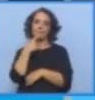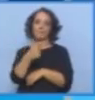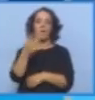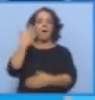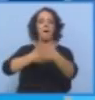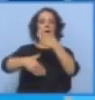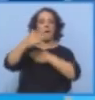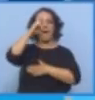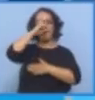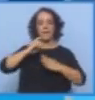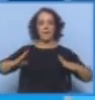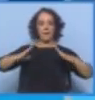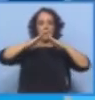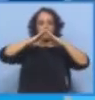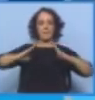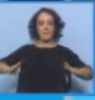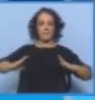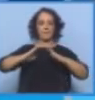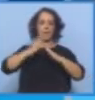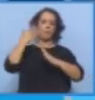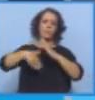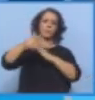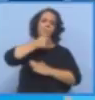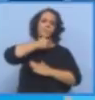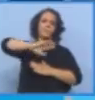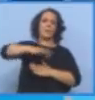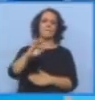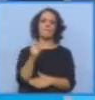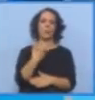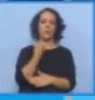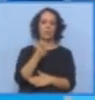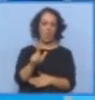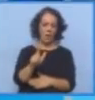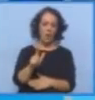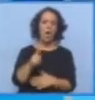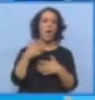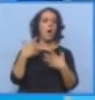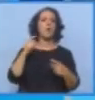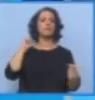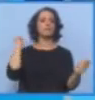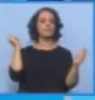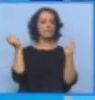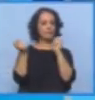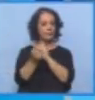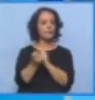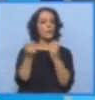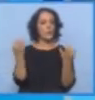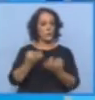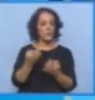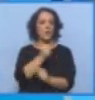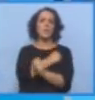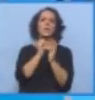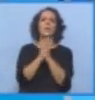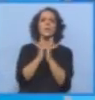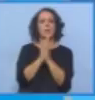tínhamos na época do feudalismo. Fala-se de uma igreja sinodal, de uma igreja em que de facto há